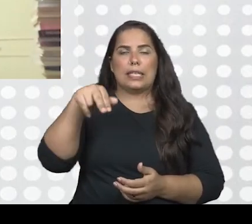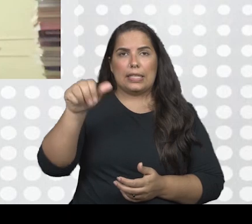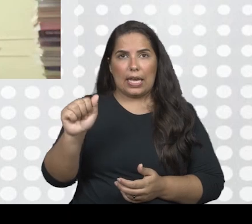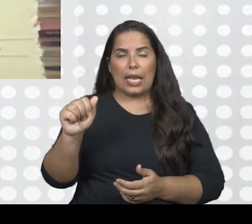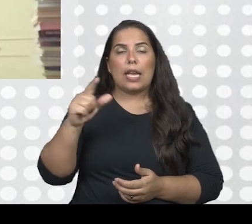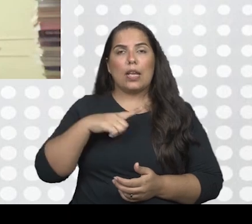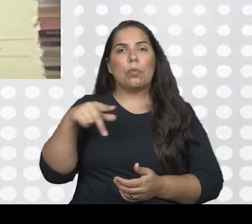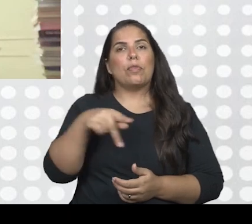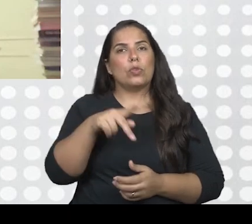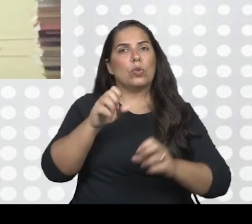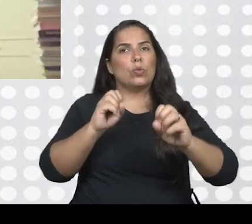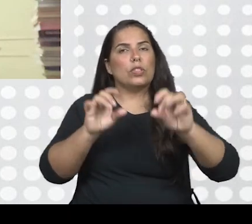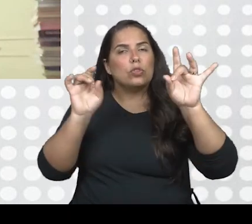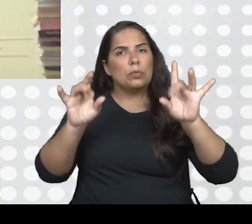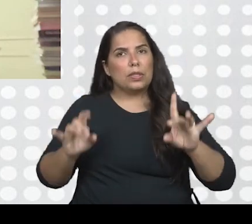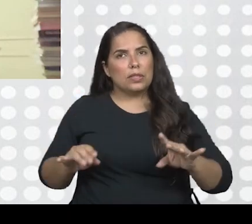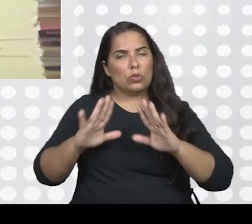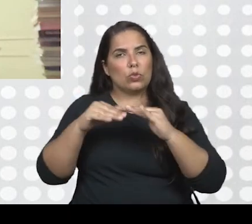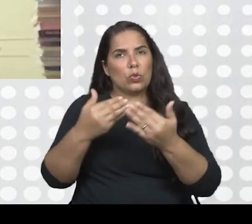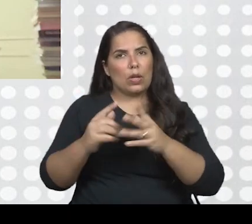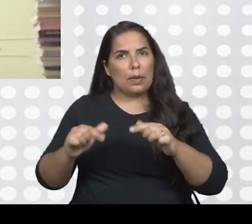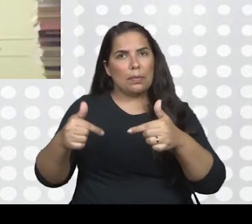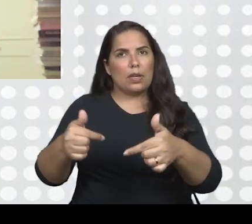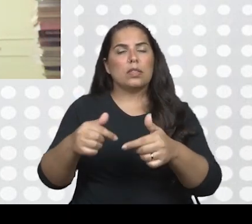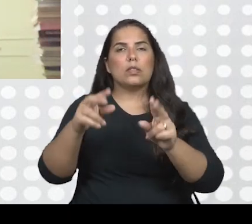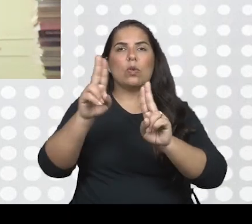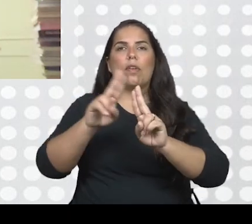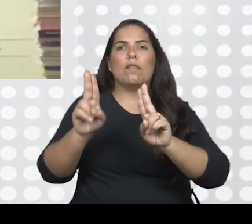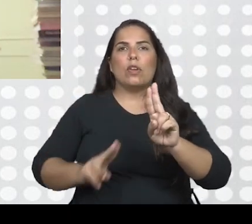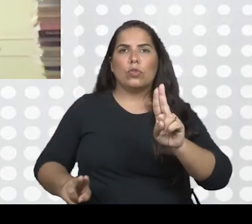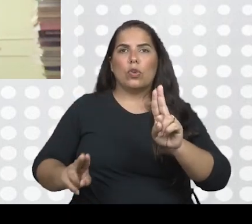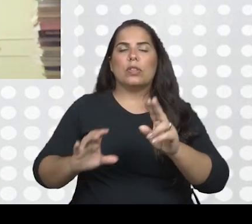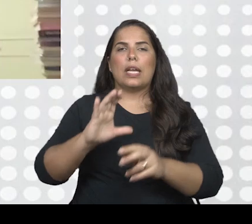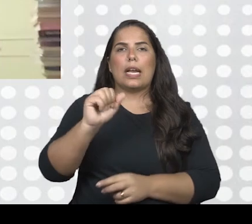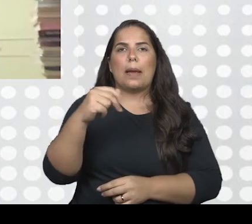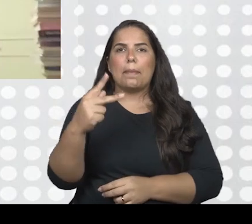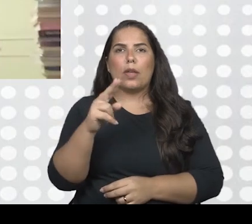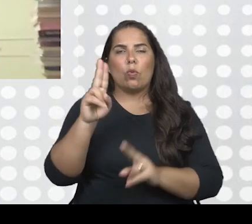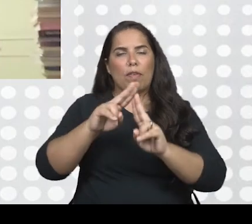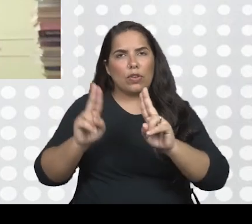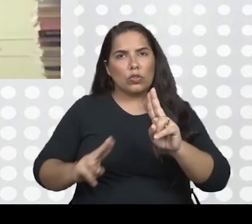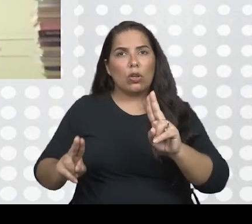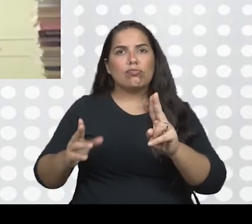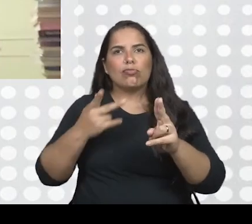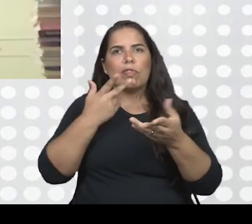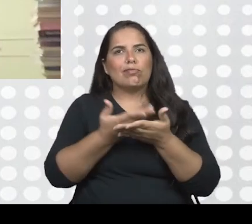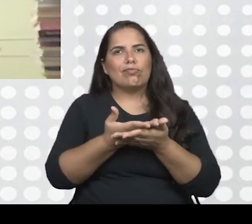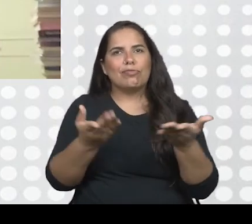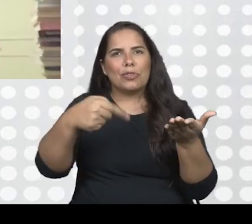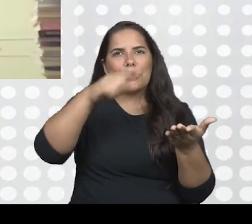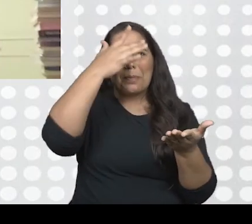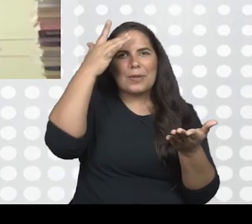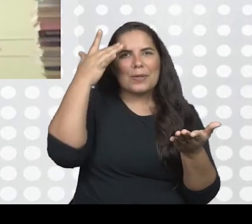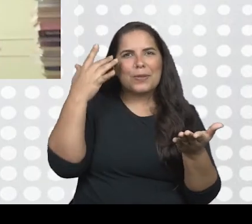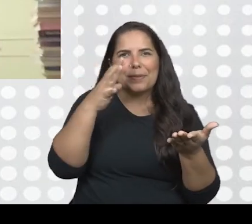disse, sou docente de Educação Especial do Colégio de Aplicação da UFRJ, o CAP UFRJ, e quero saudar a todas as